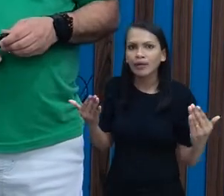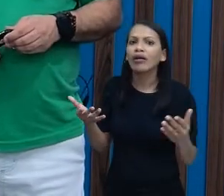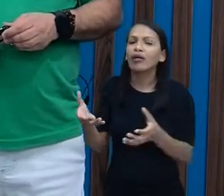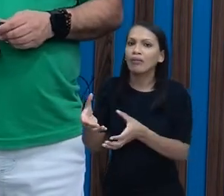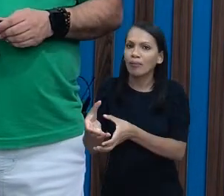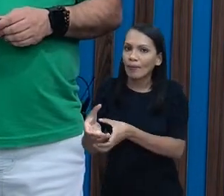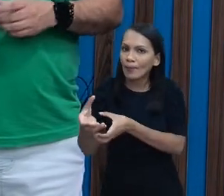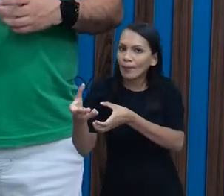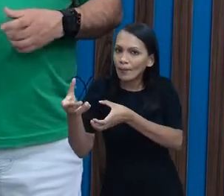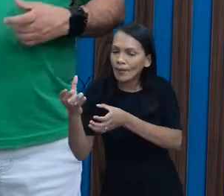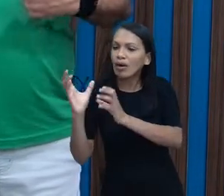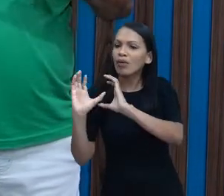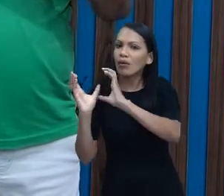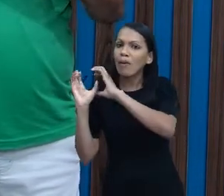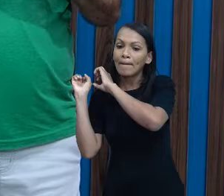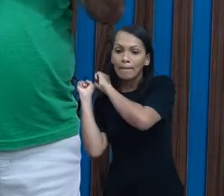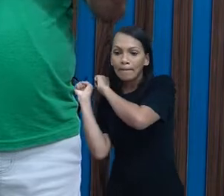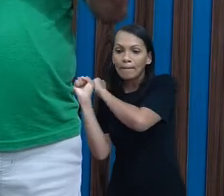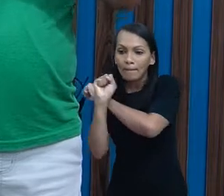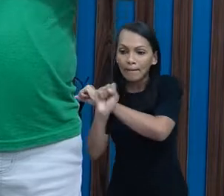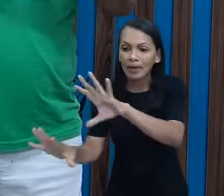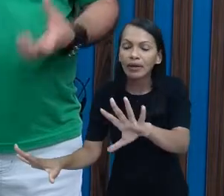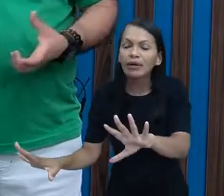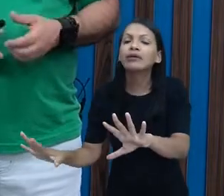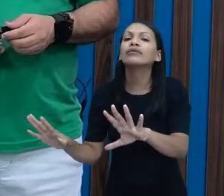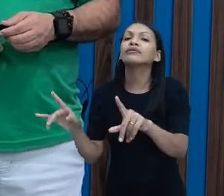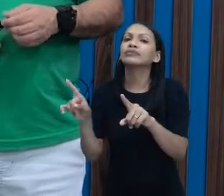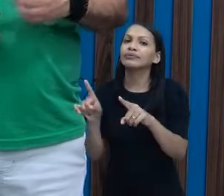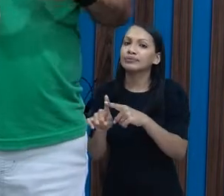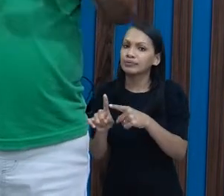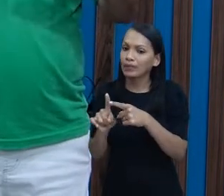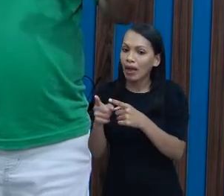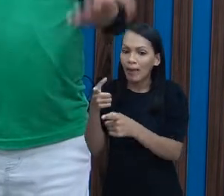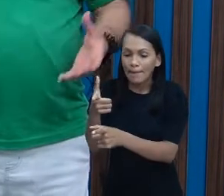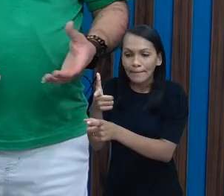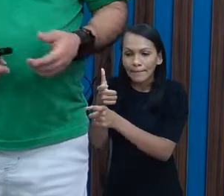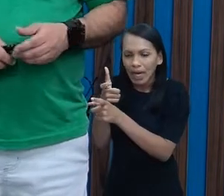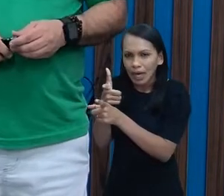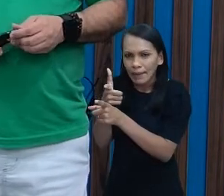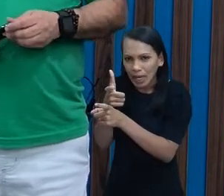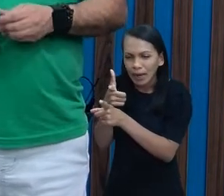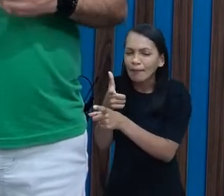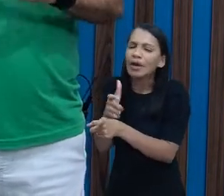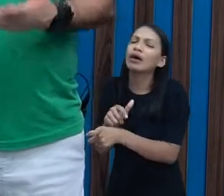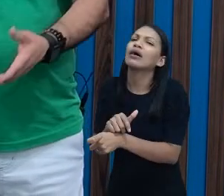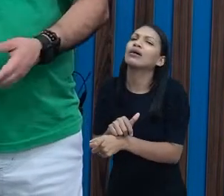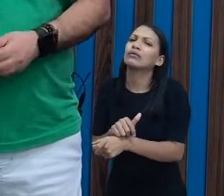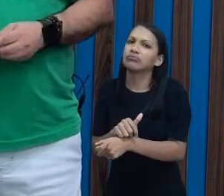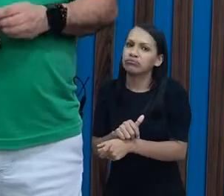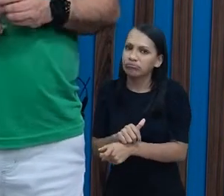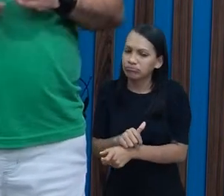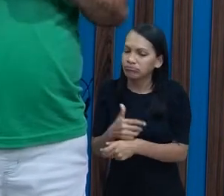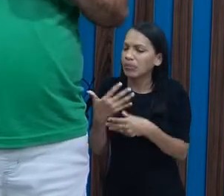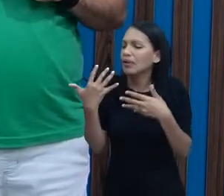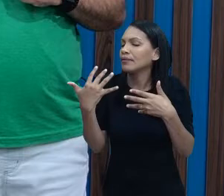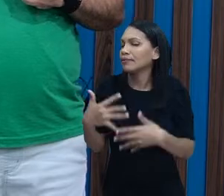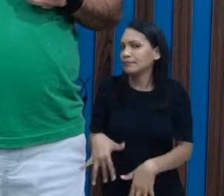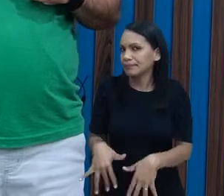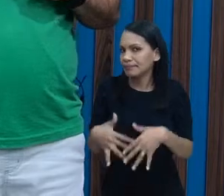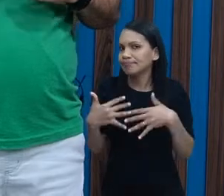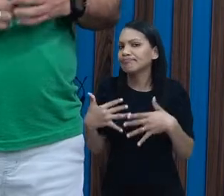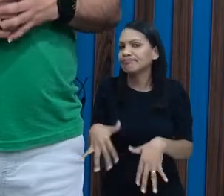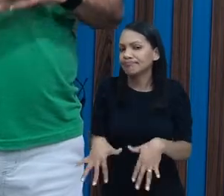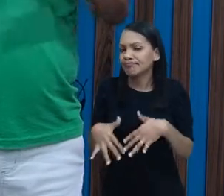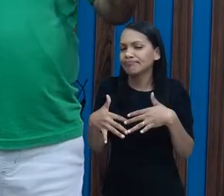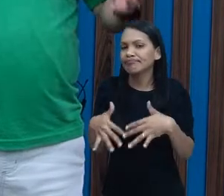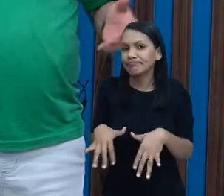né, com balas de canhão de ferro, né, com armas de fogo, né, e nesse